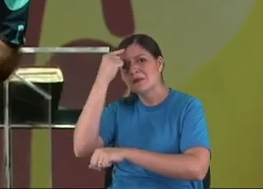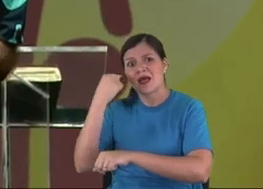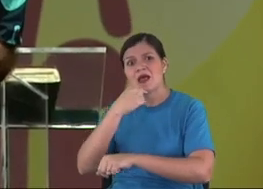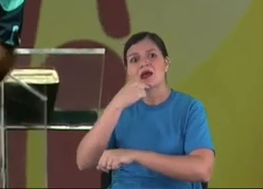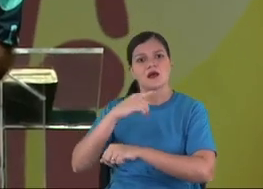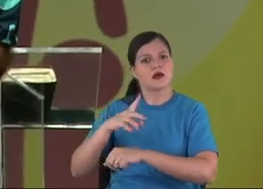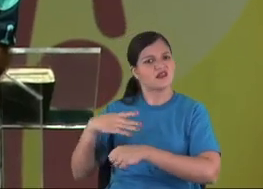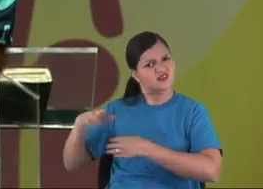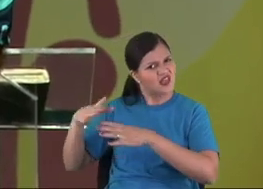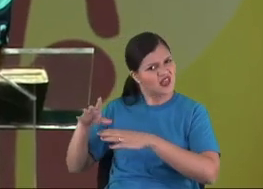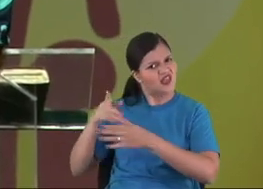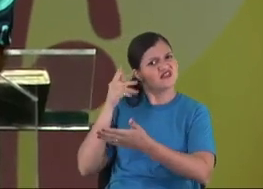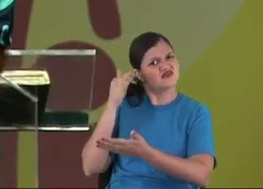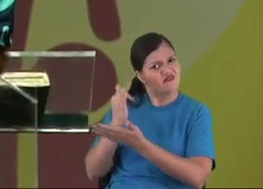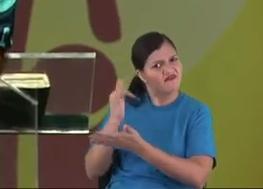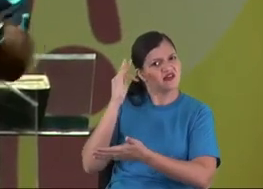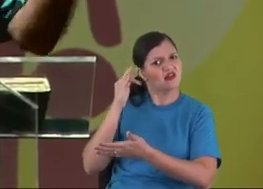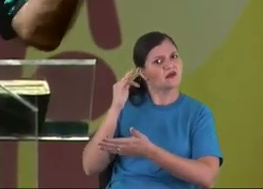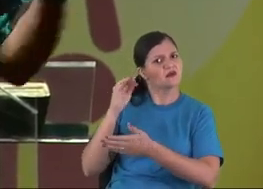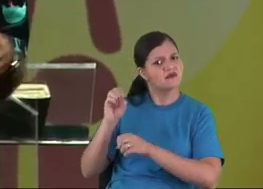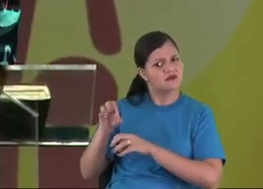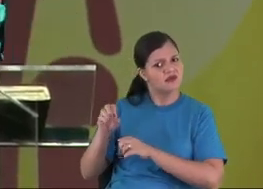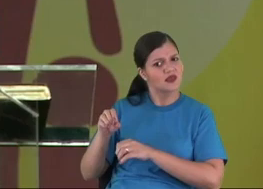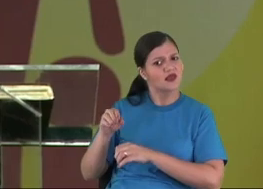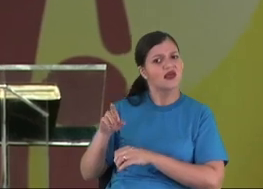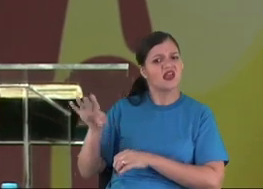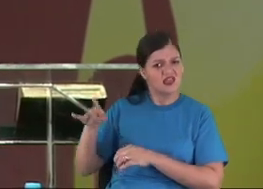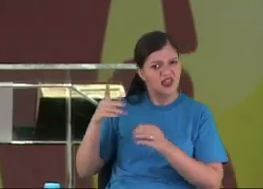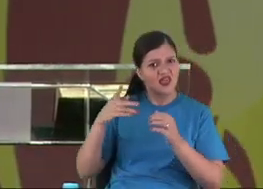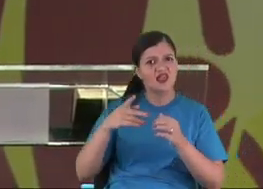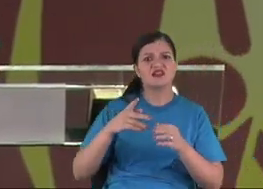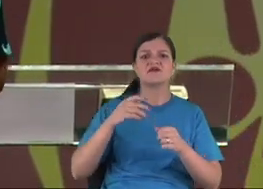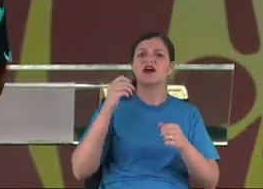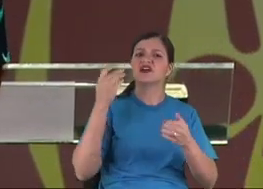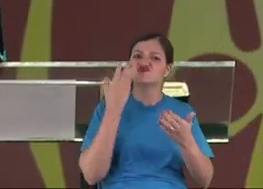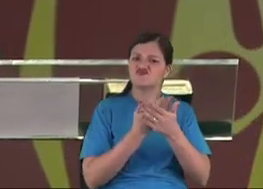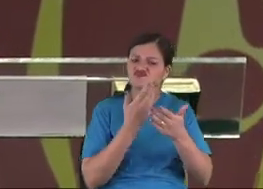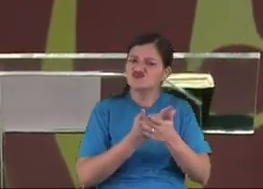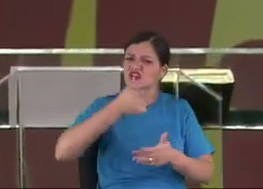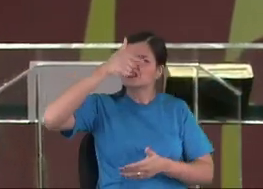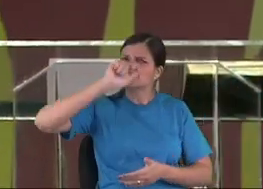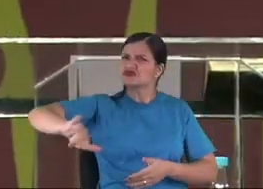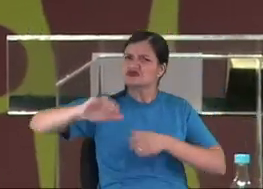deixa ele faltar a aula, não? Deixa ele ser reprovado, repetir o ano,